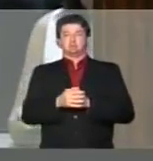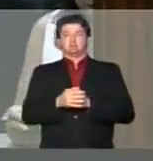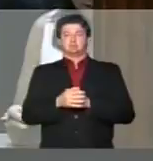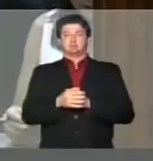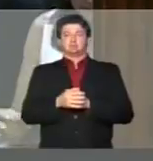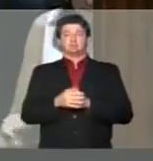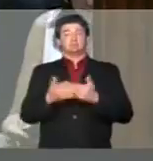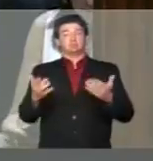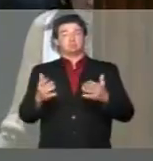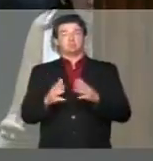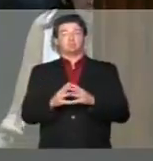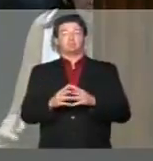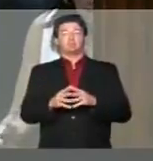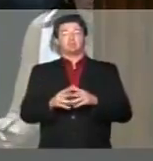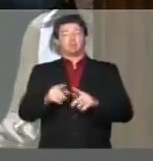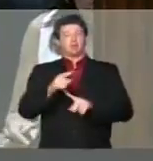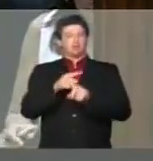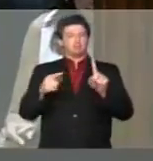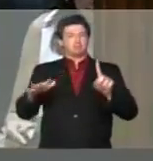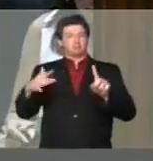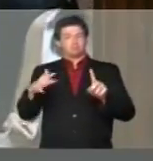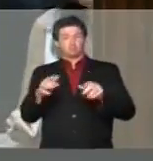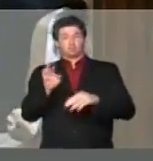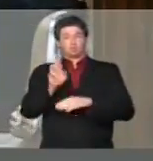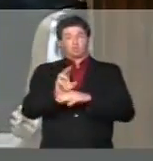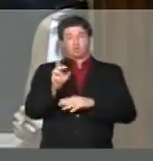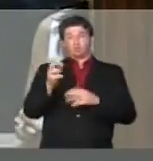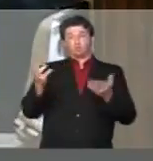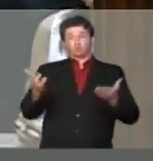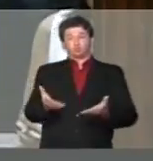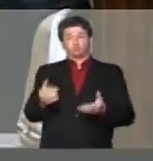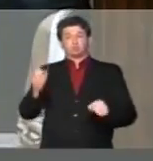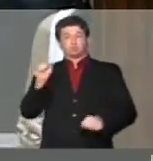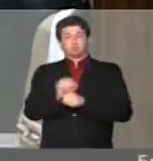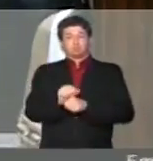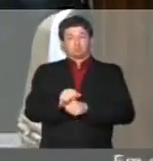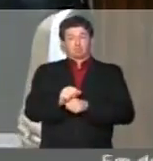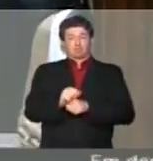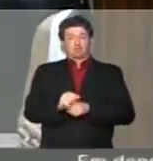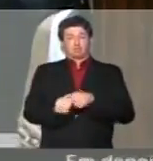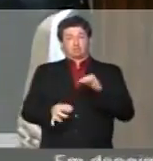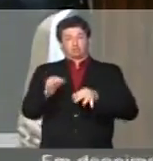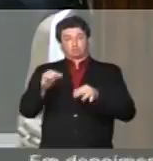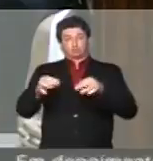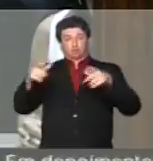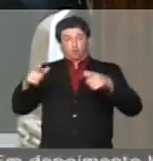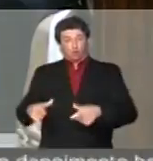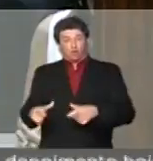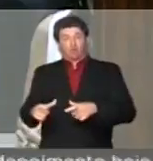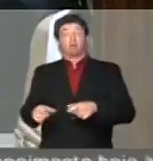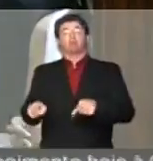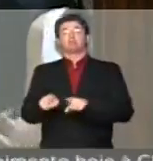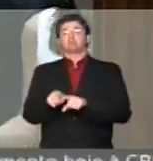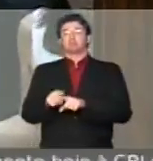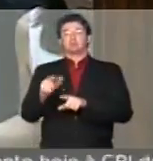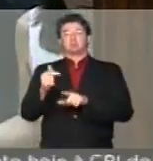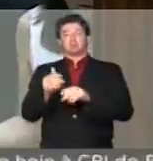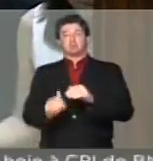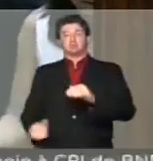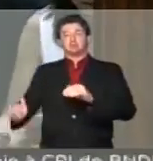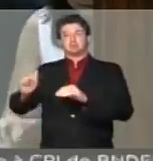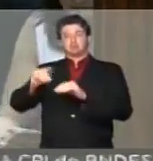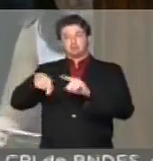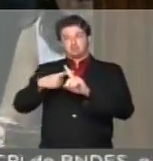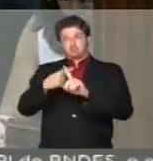especiais. Portanto, quase metade dos recursos que hoje são barrados nos tribunais locais, inclusive sem interposição de